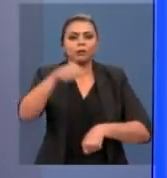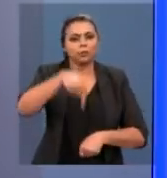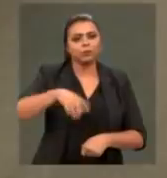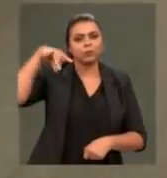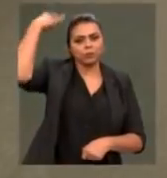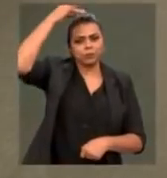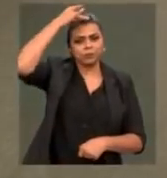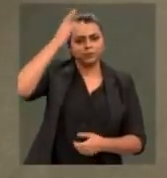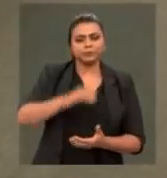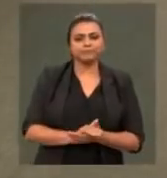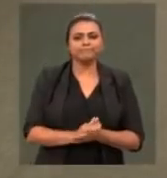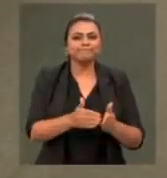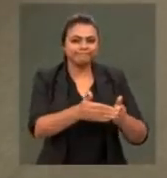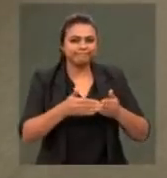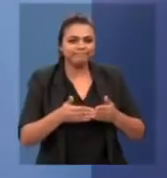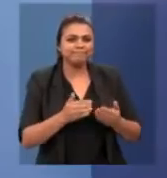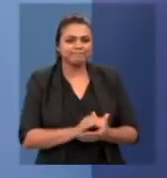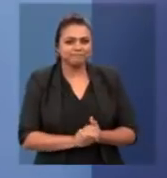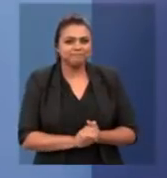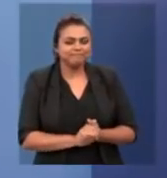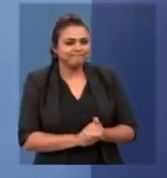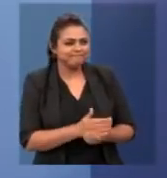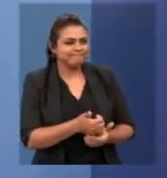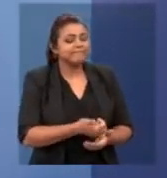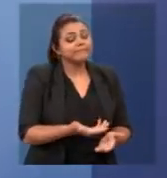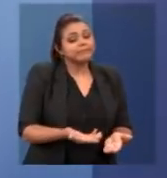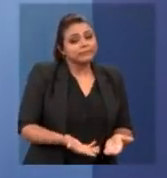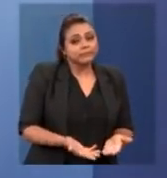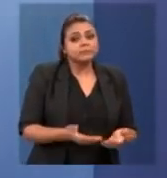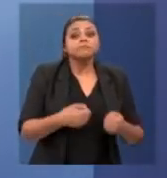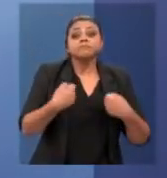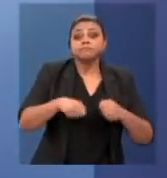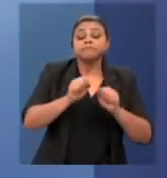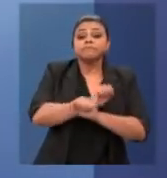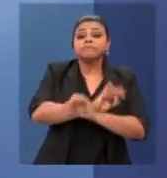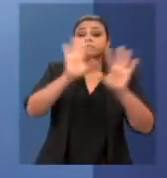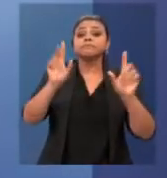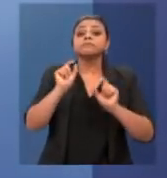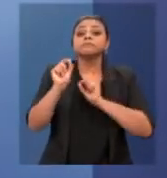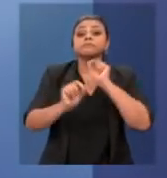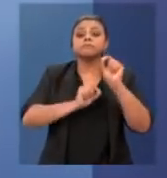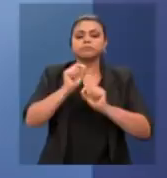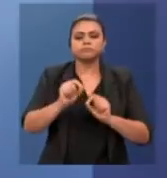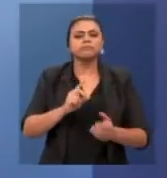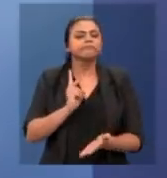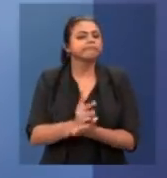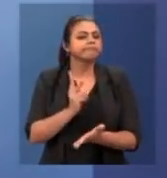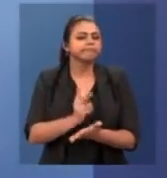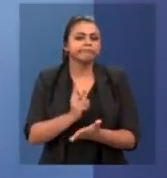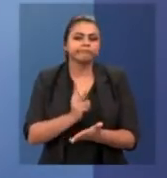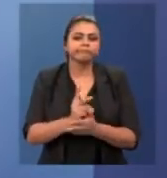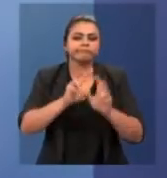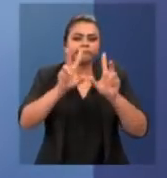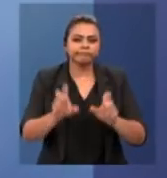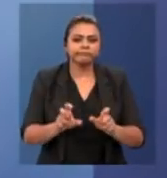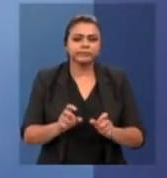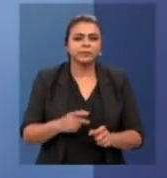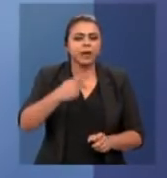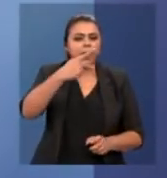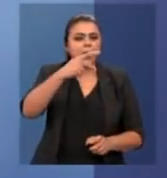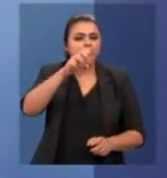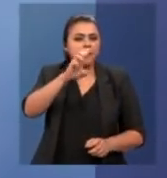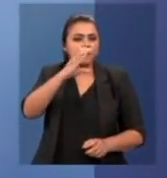em favor da candidata o primeiro é quem escala é essência a questão que é sempre colocada andré sobre a questão da pec